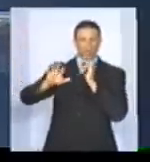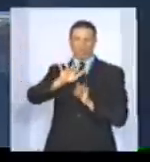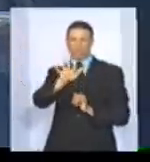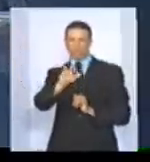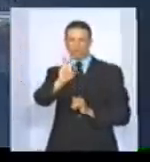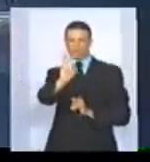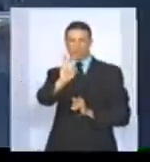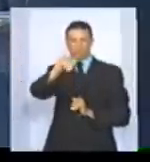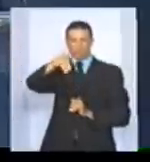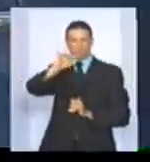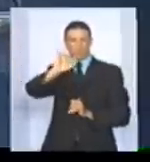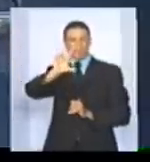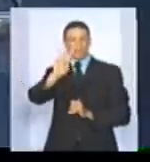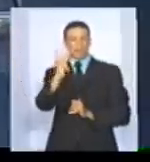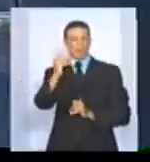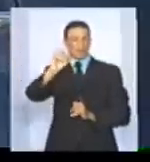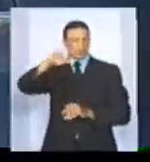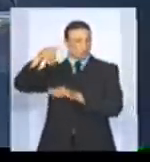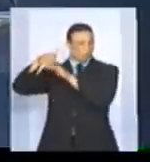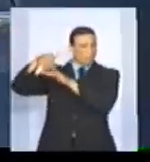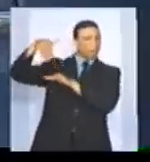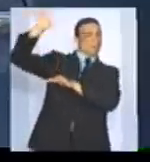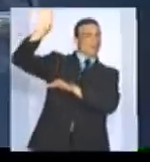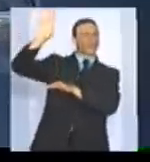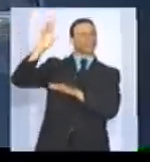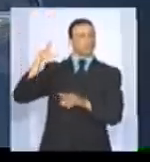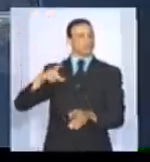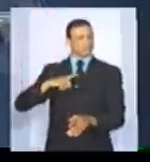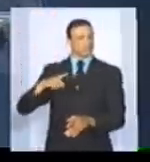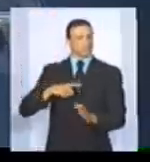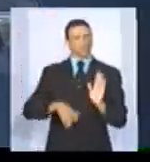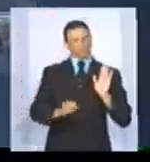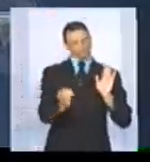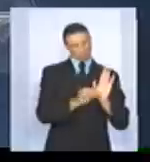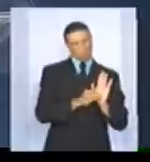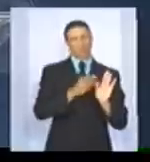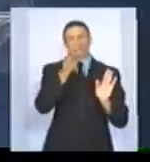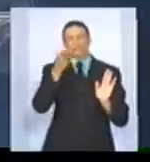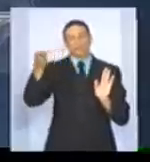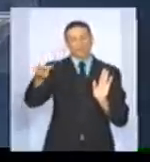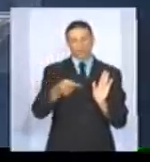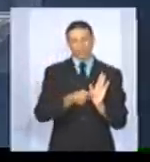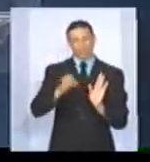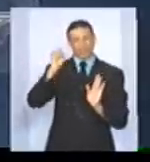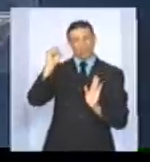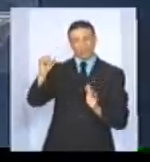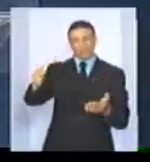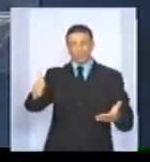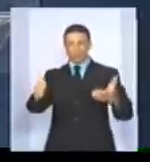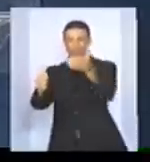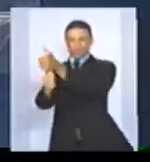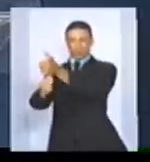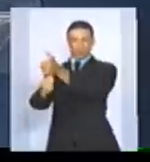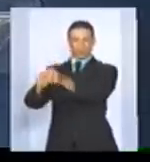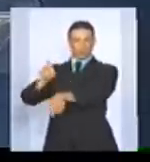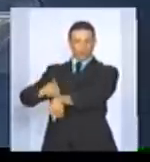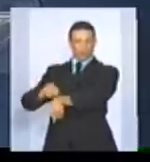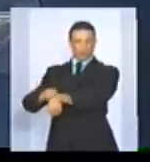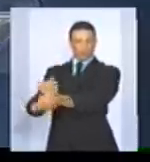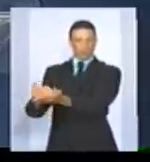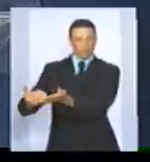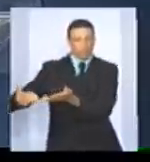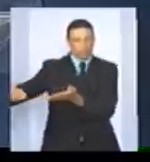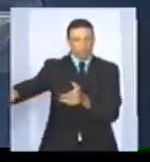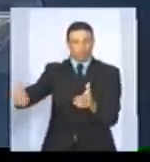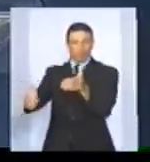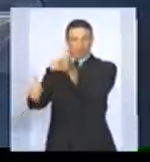5 milhões para cada infração cometida. O parágrafo 6º do mesmo artigo menciona que a suspensão temporária do credenciamento, que não deverá